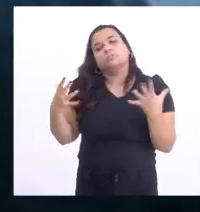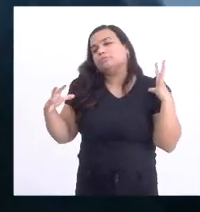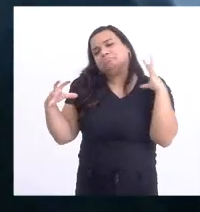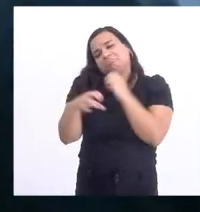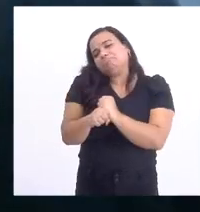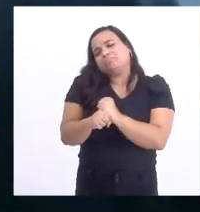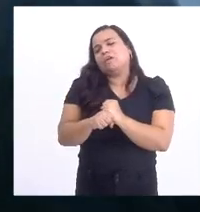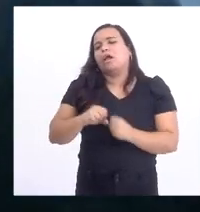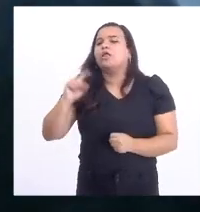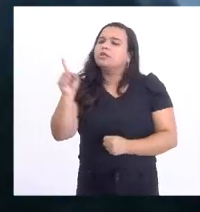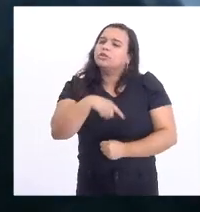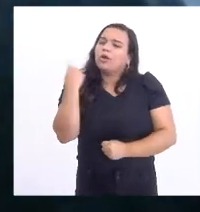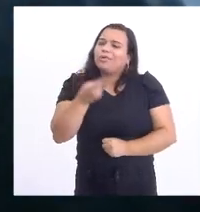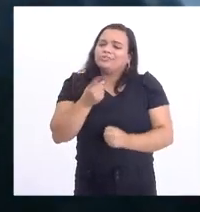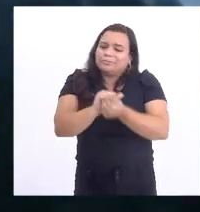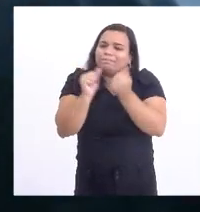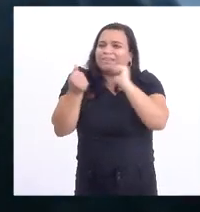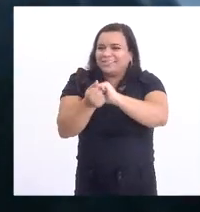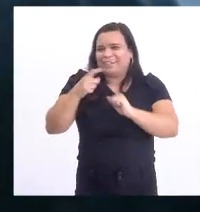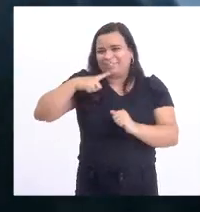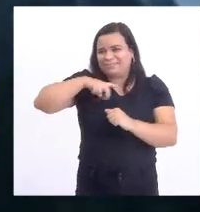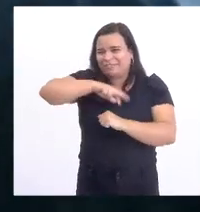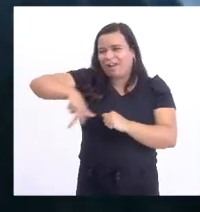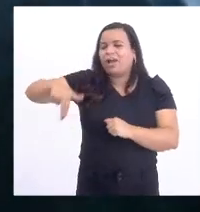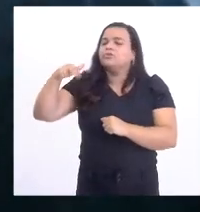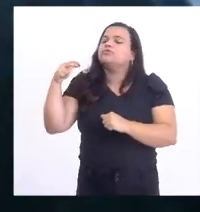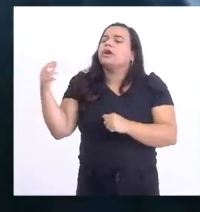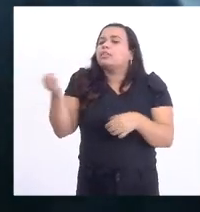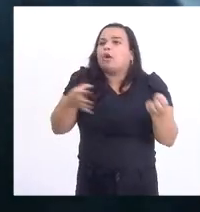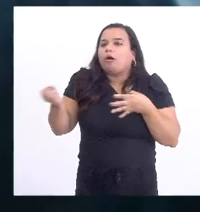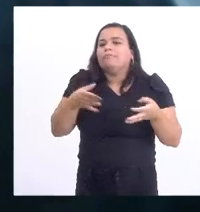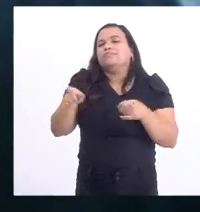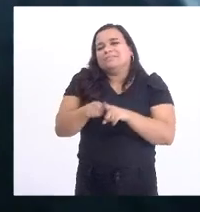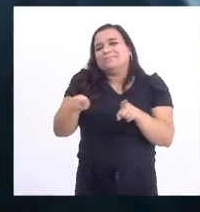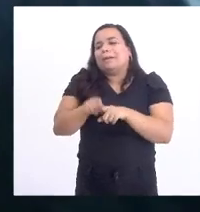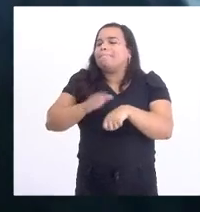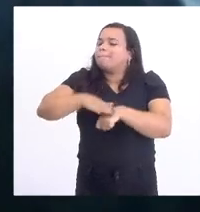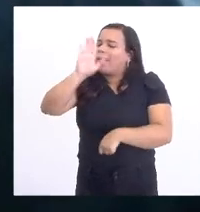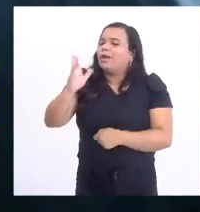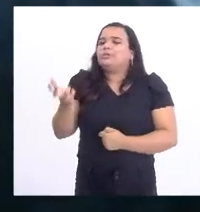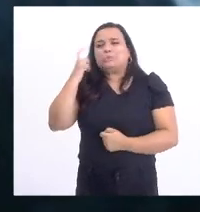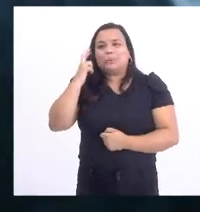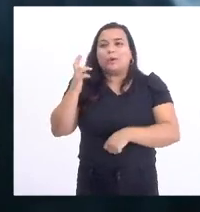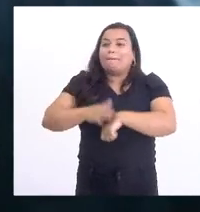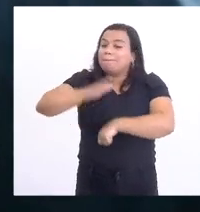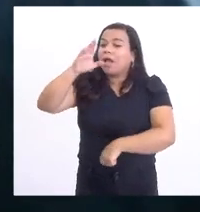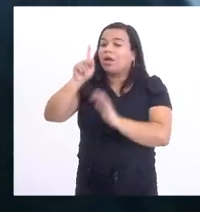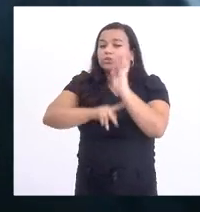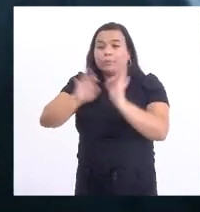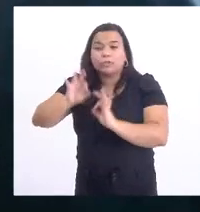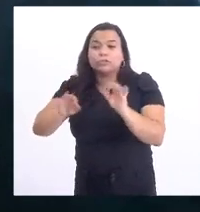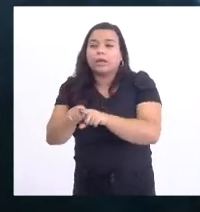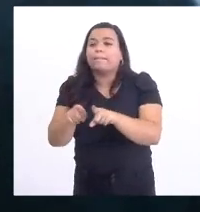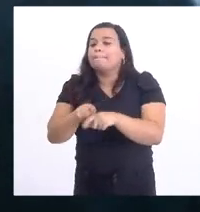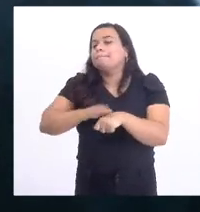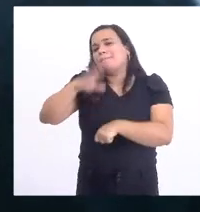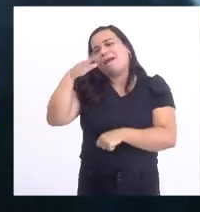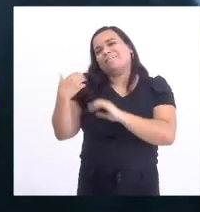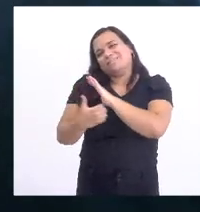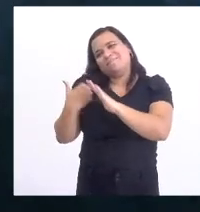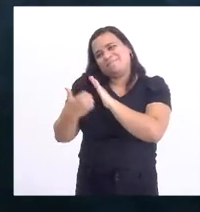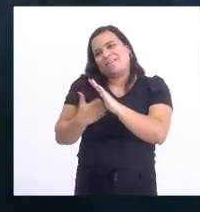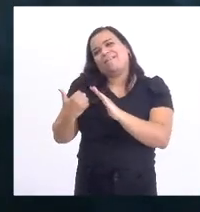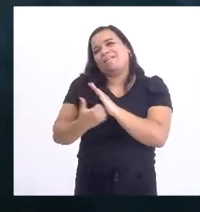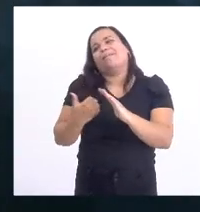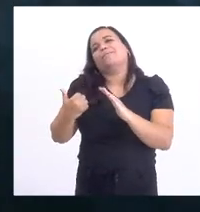nós estamos adequando e modernizando para ter mais cultura, mais projetos e mais empregos na